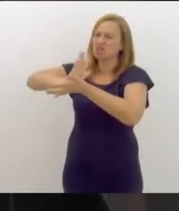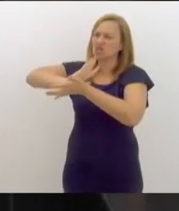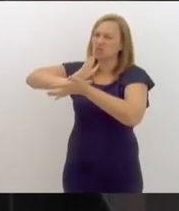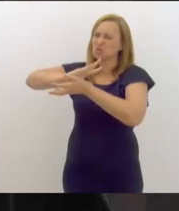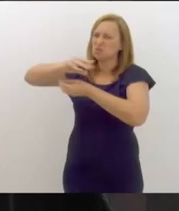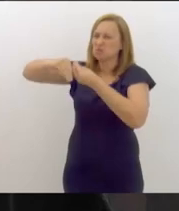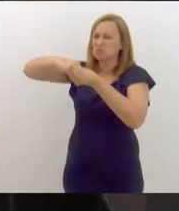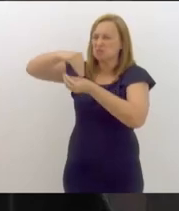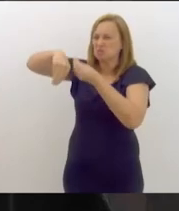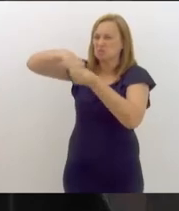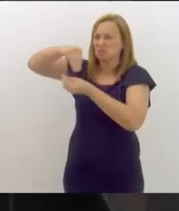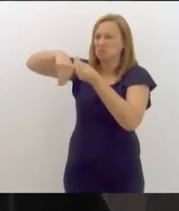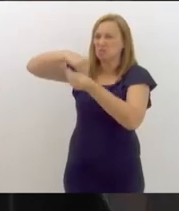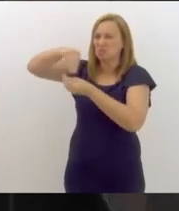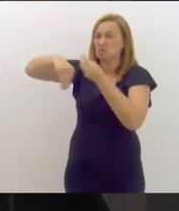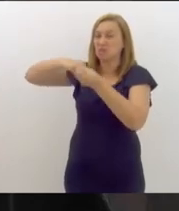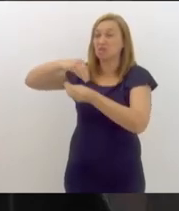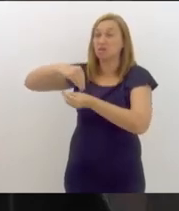Palácio